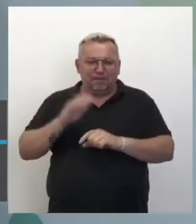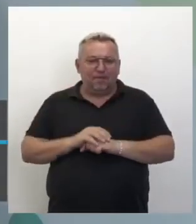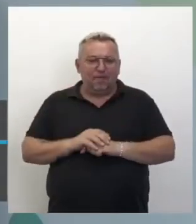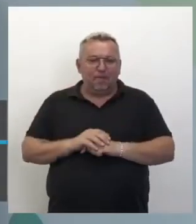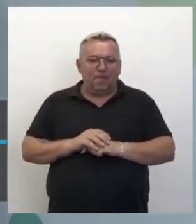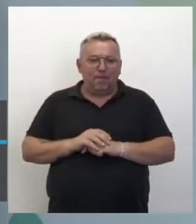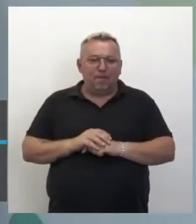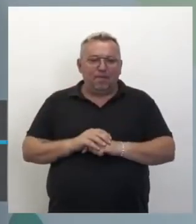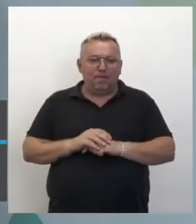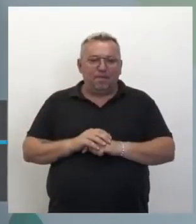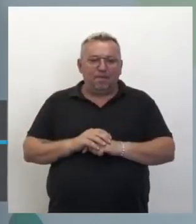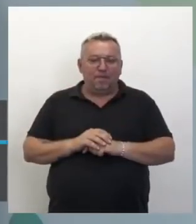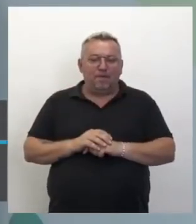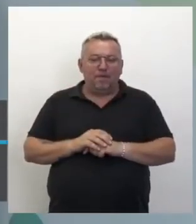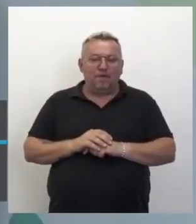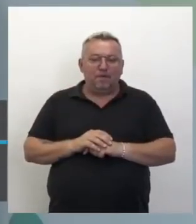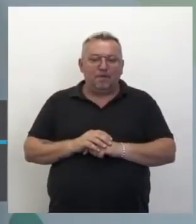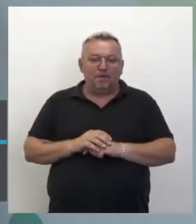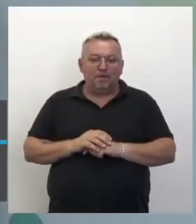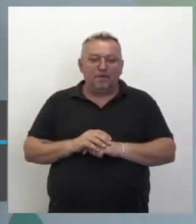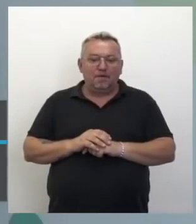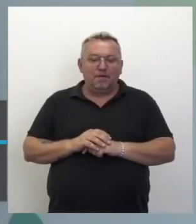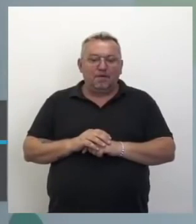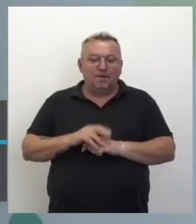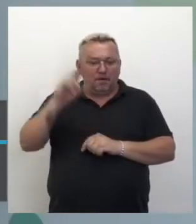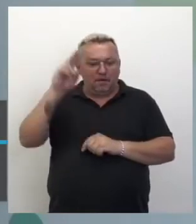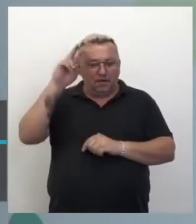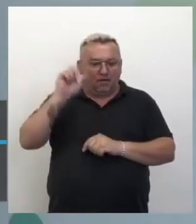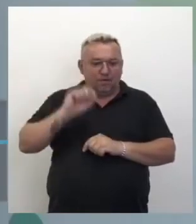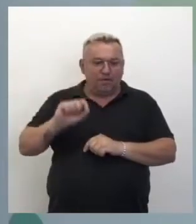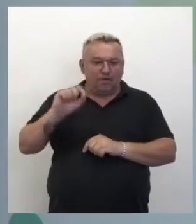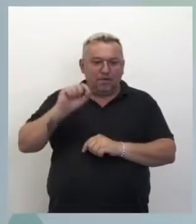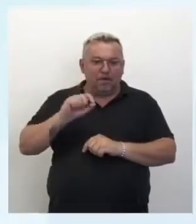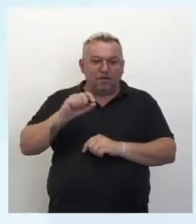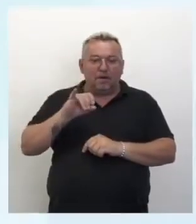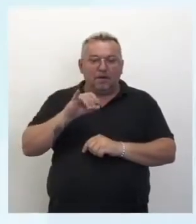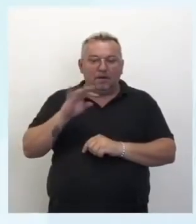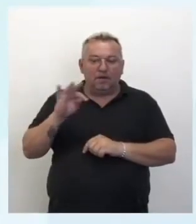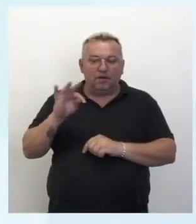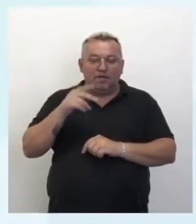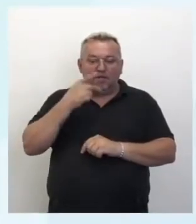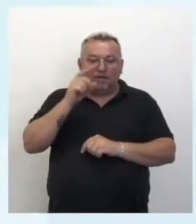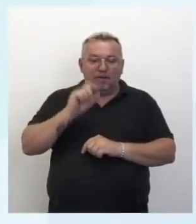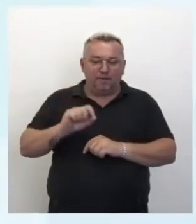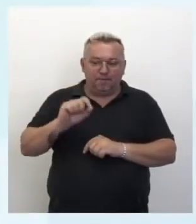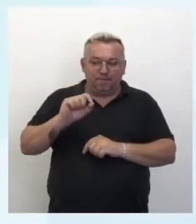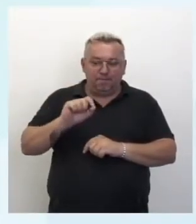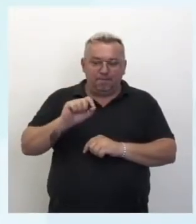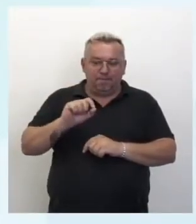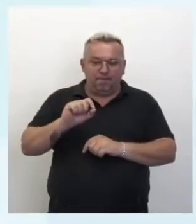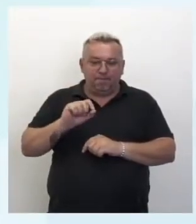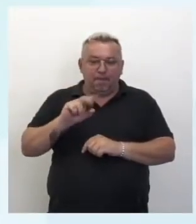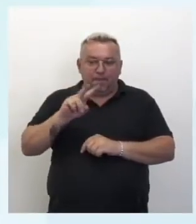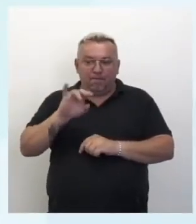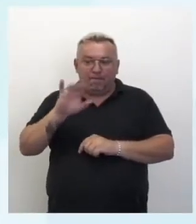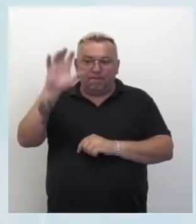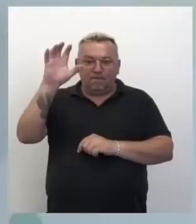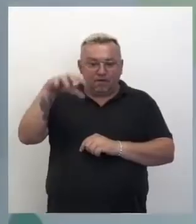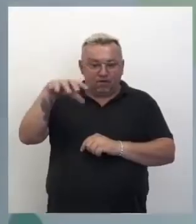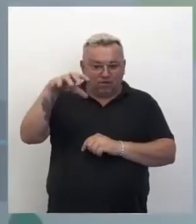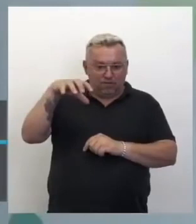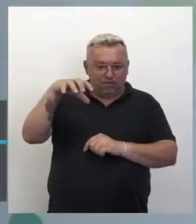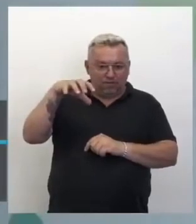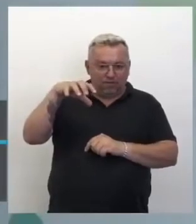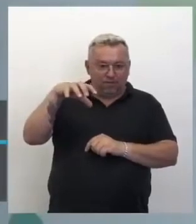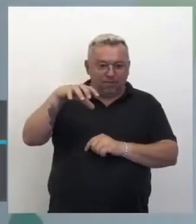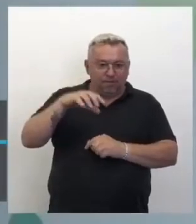fazer multiplicação aqui. Lembrando que, para que serve o it aqui? Então eu quero falar assim, vai chover. Como é